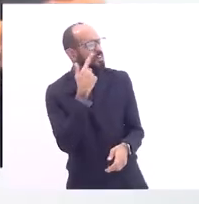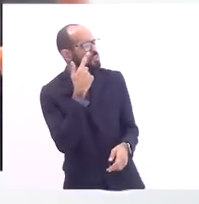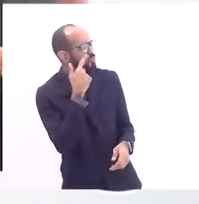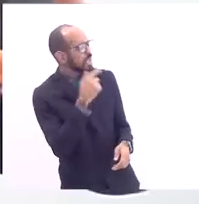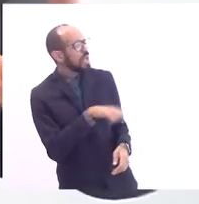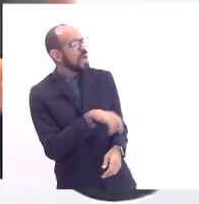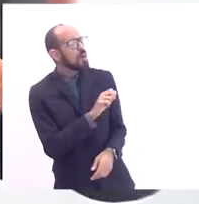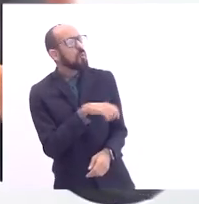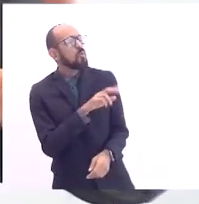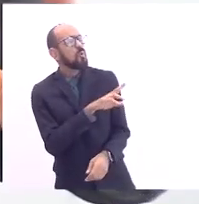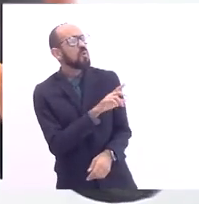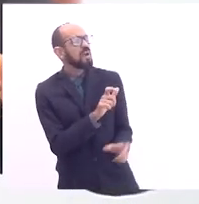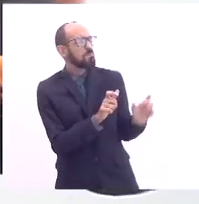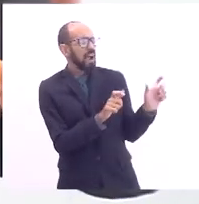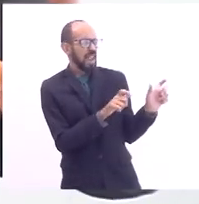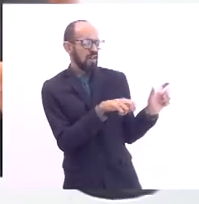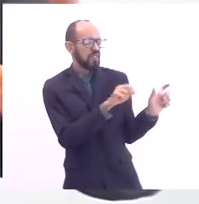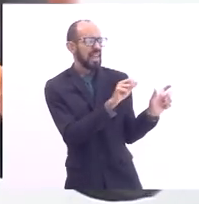Enel.